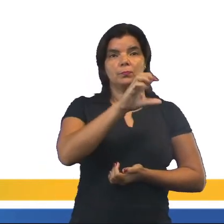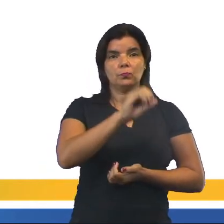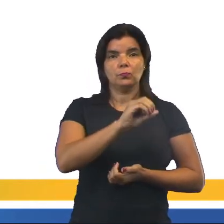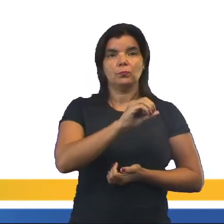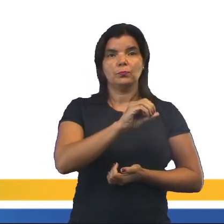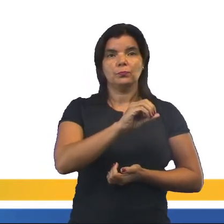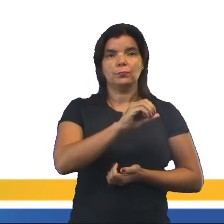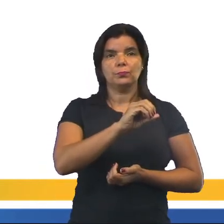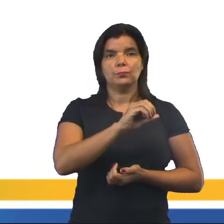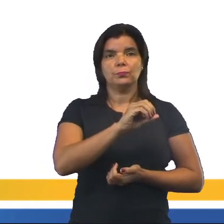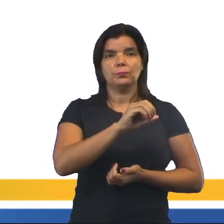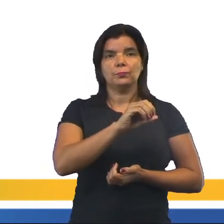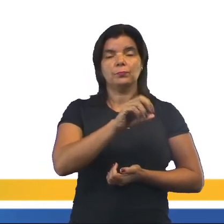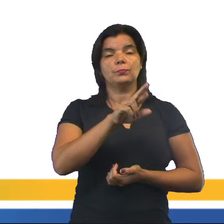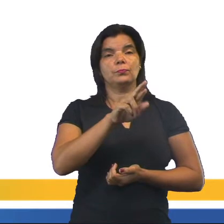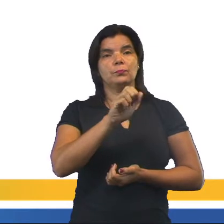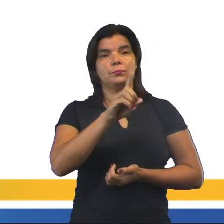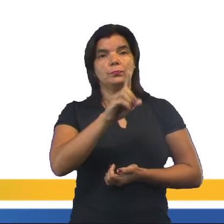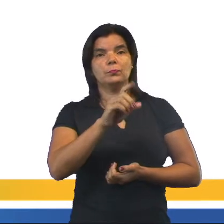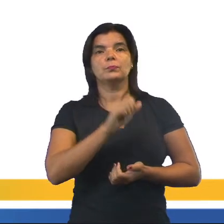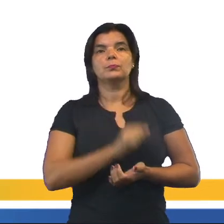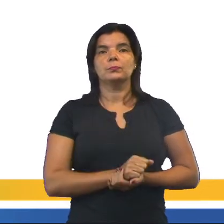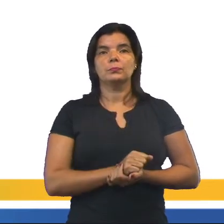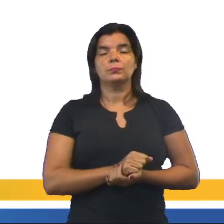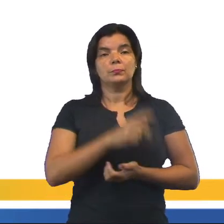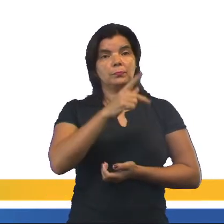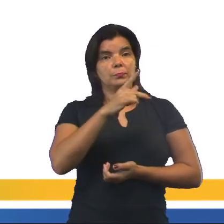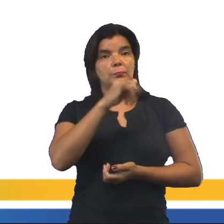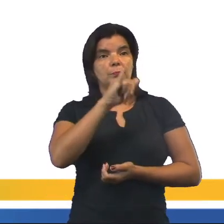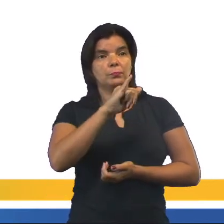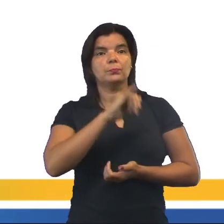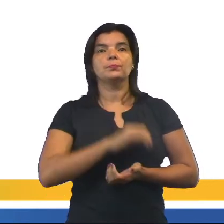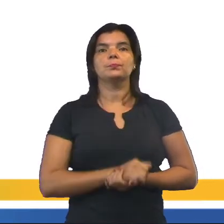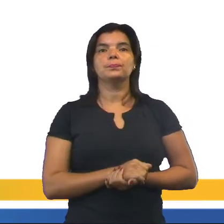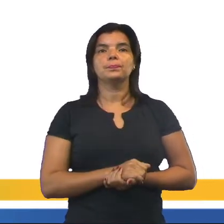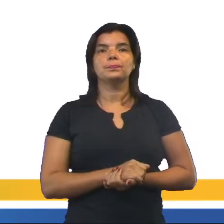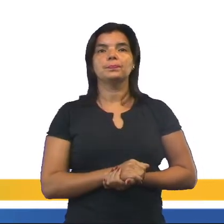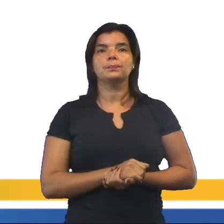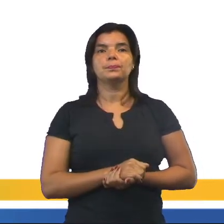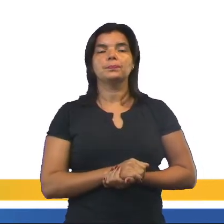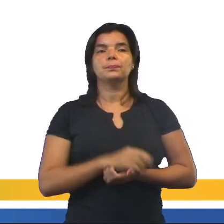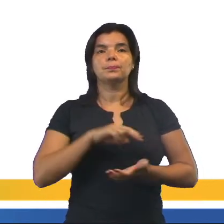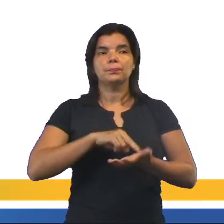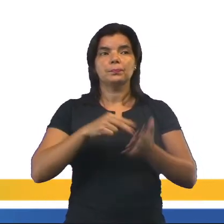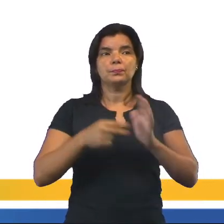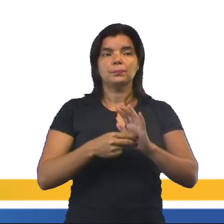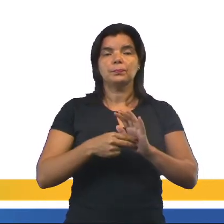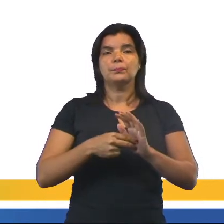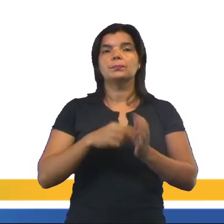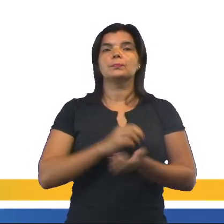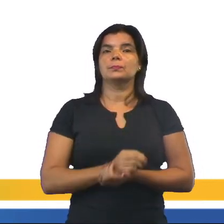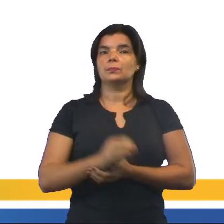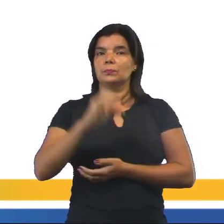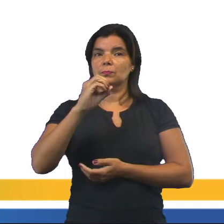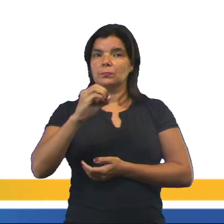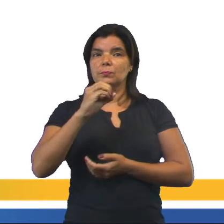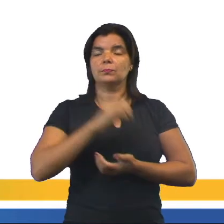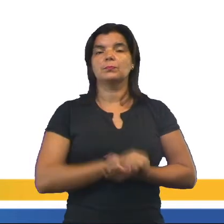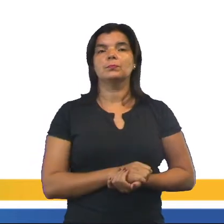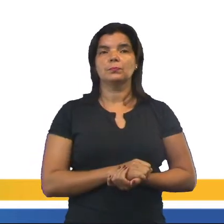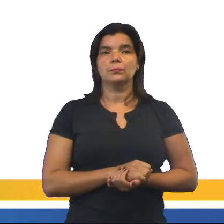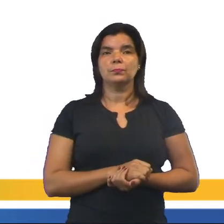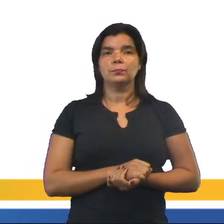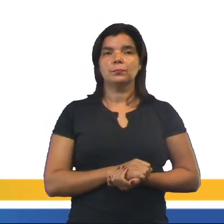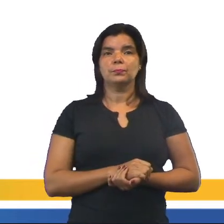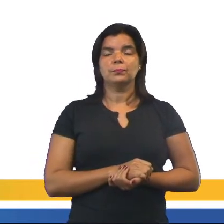180 graus, ele em radiano, ele é representado pelo π, tudo bem? Quando ele é representado pelo π, ele é igual a 0